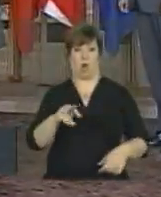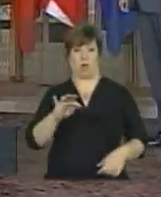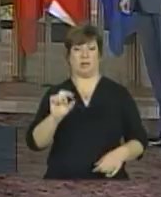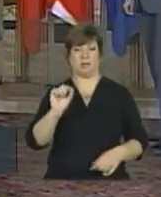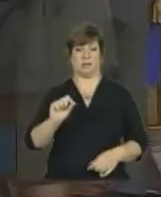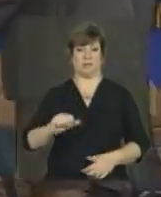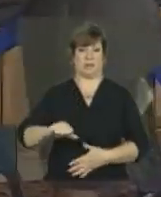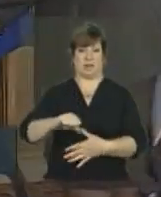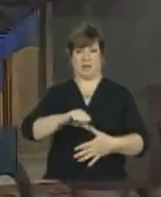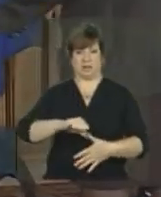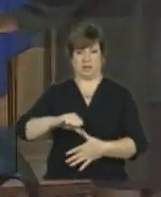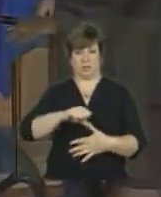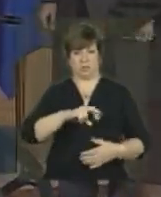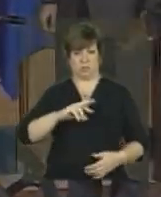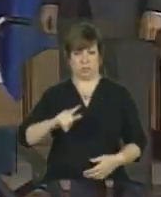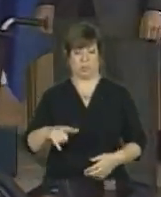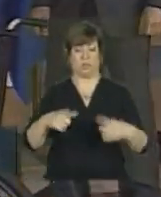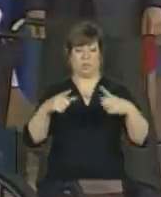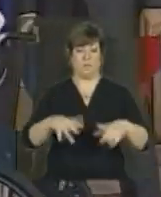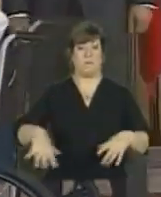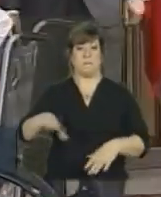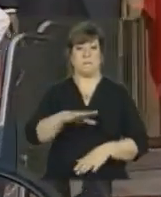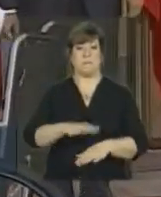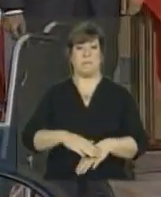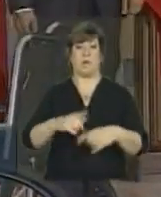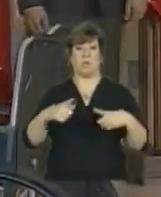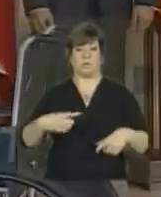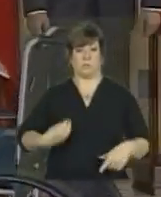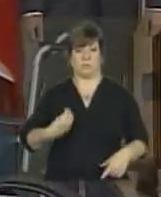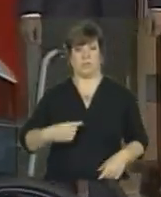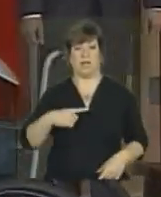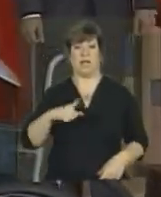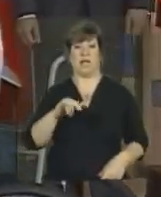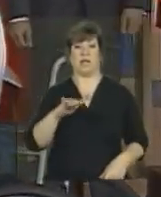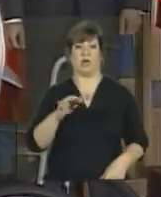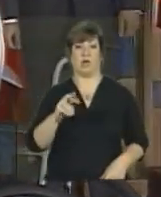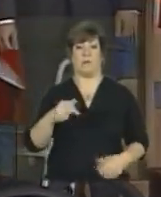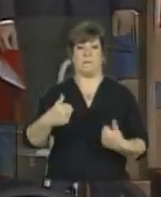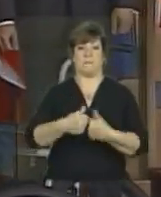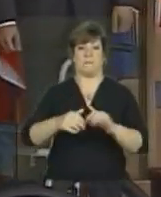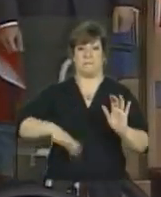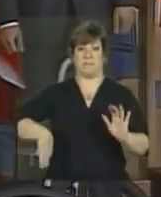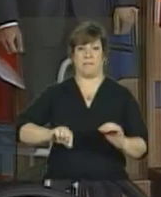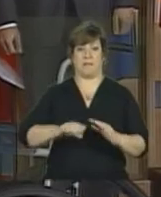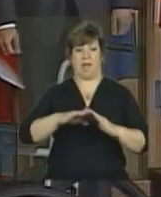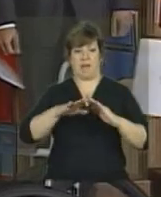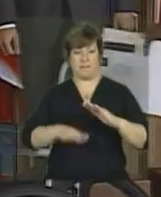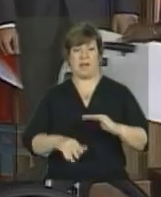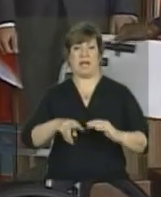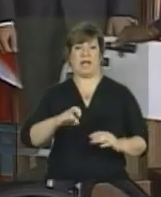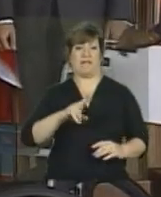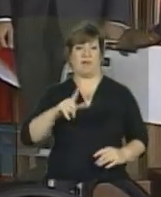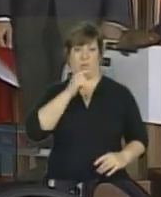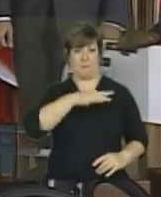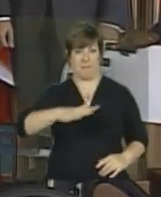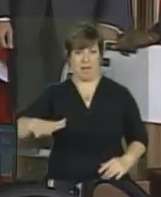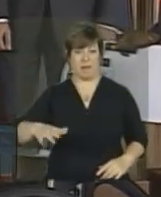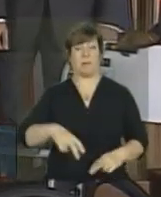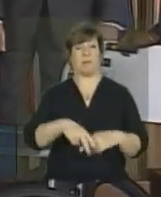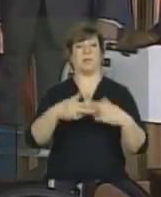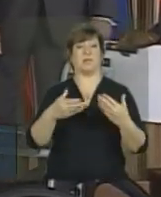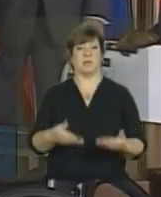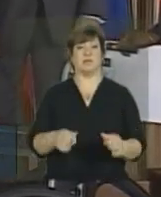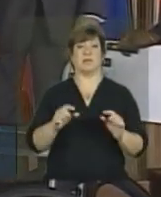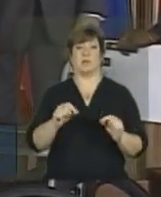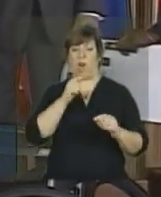Sul. A região mais habitada é o litoral, que fica abaixo do nível do mar e, por isso, passível